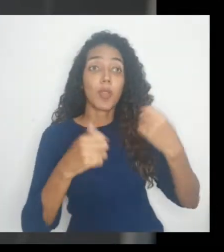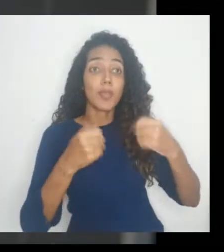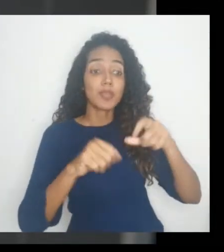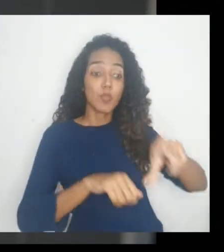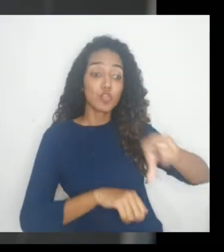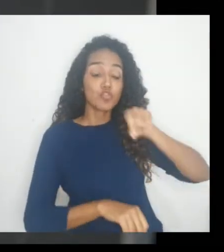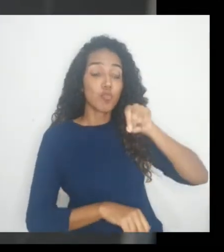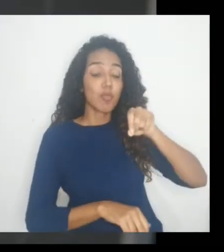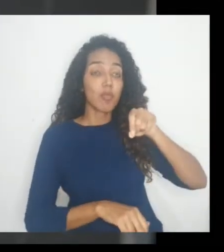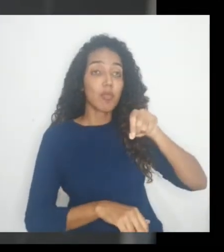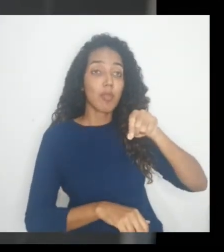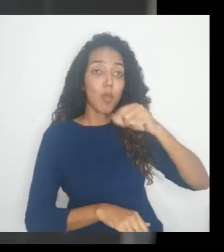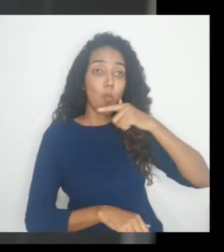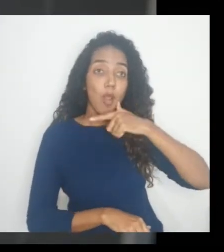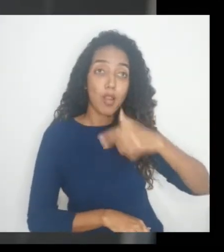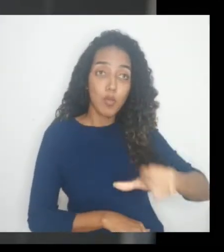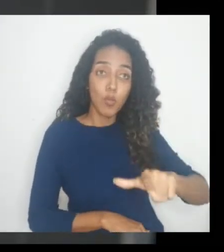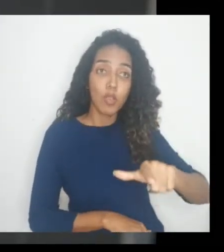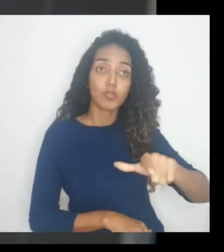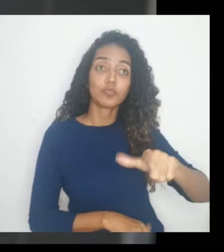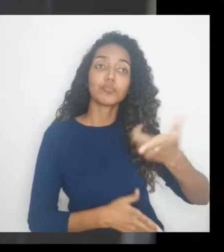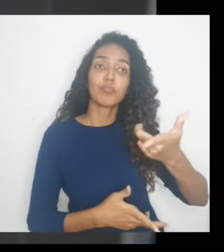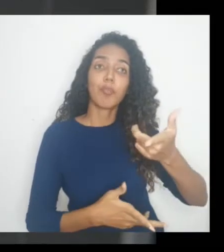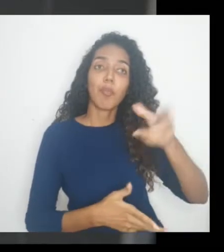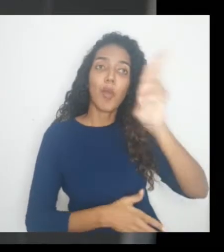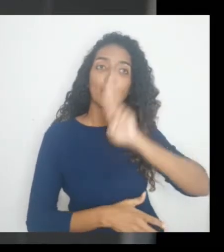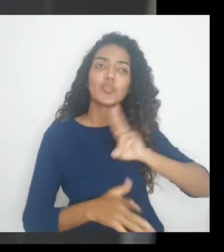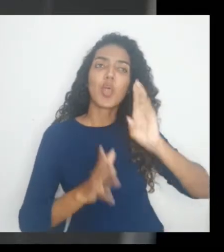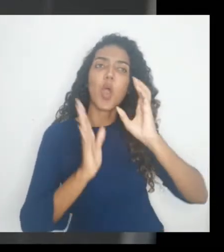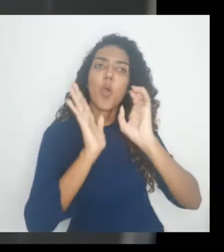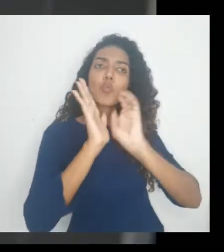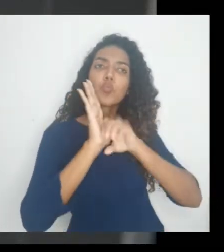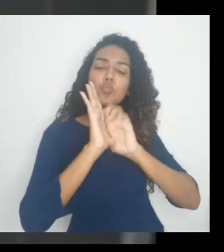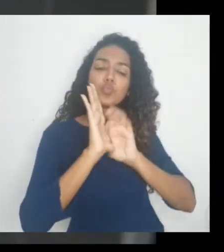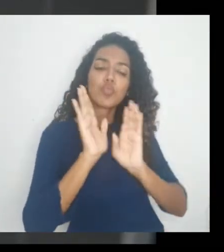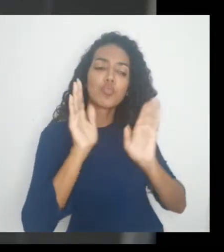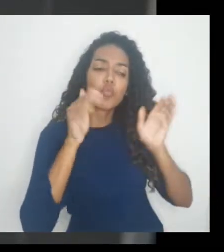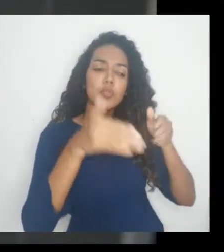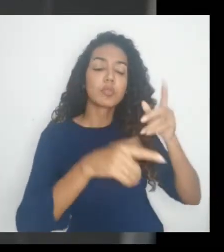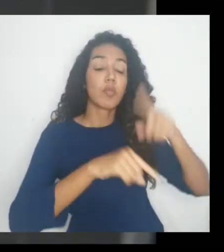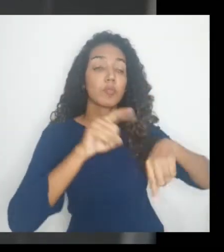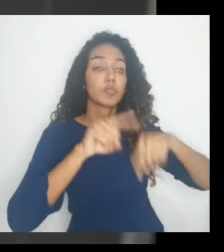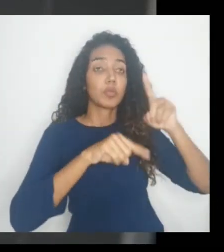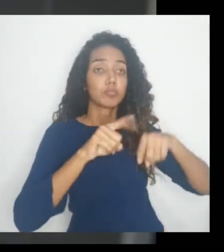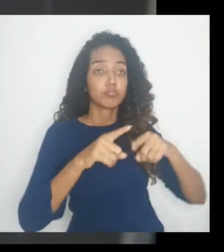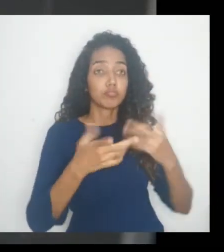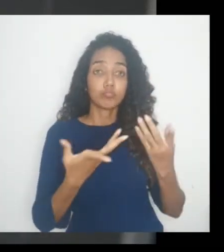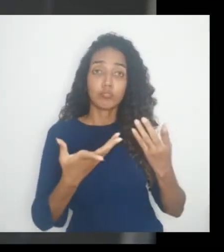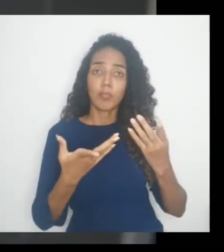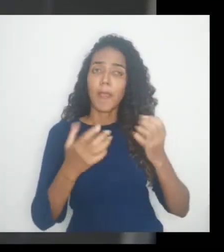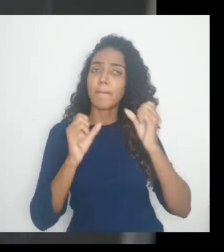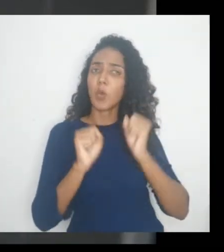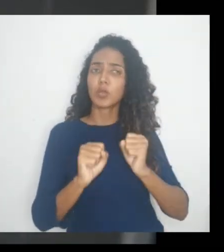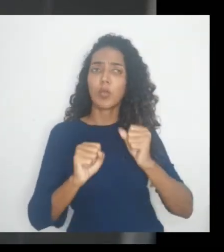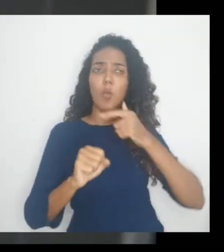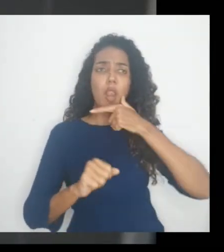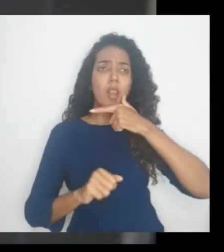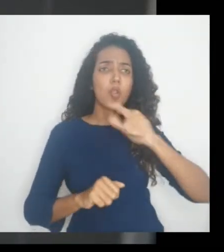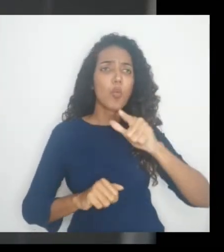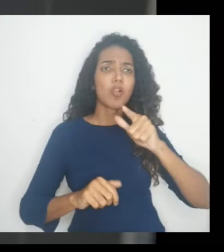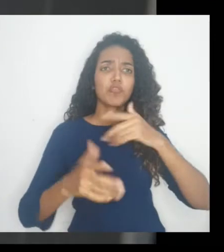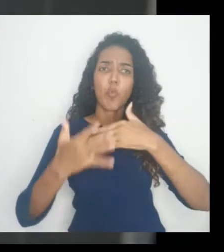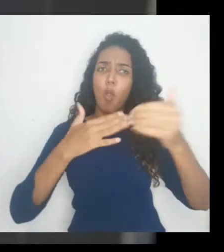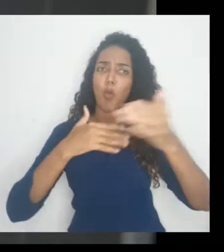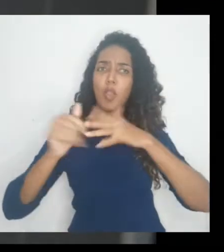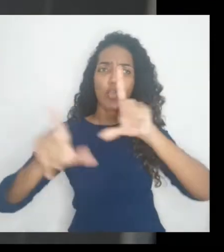de orientação a objetos. Observe que a gente pode escolher qualquer linguagem, na verdade. A gente justificou porque